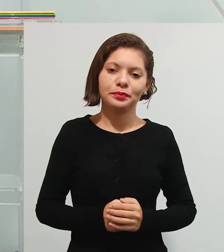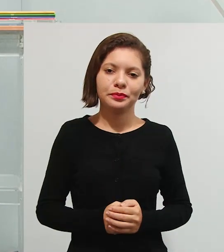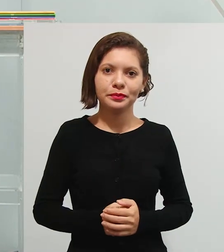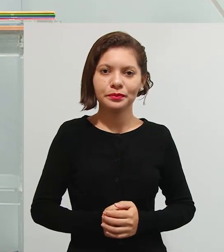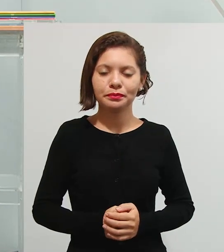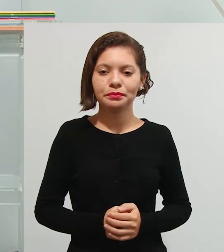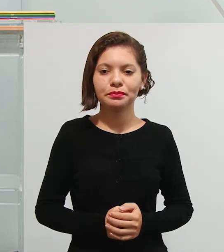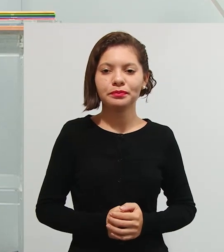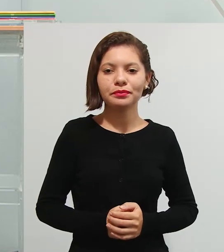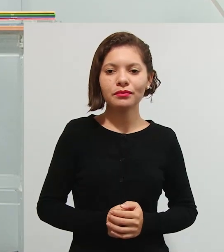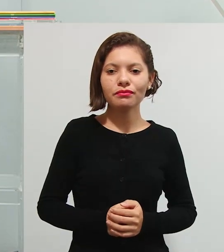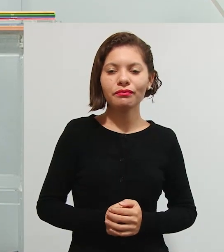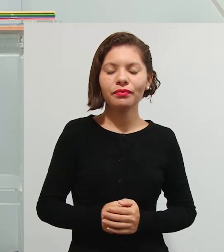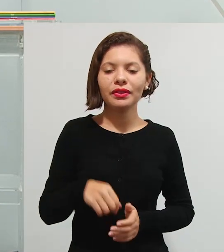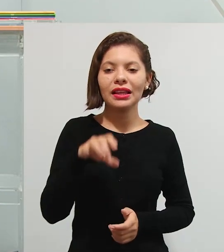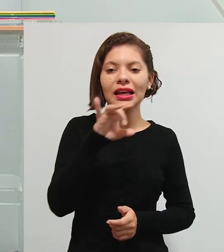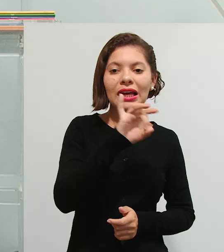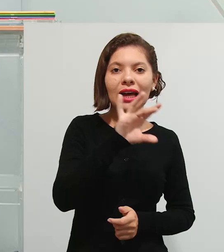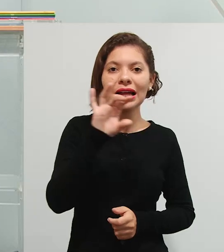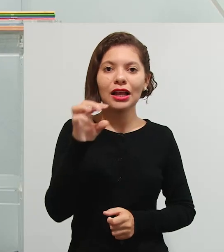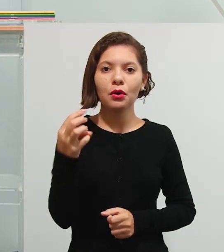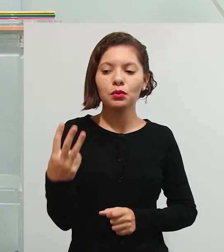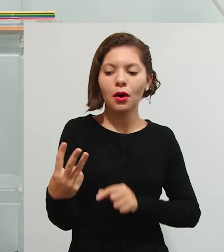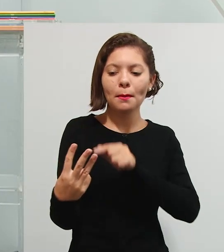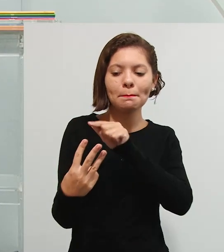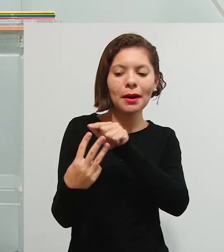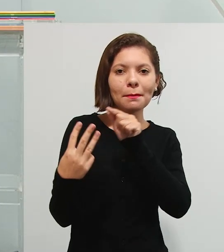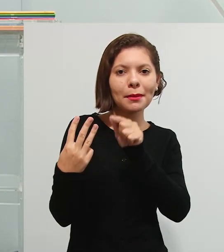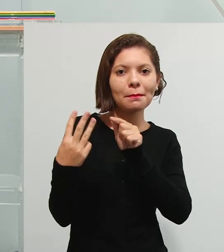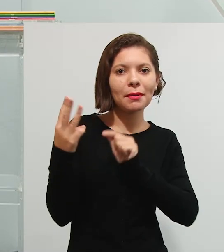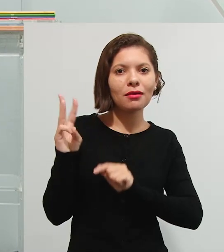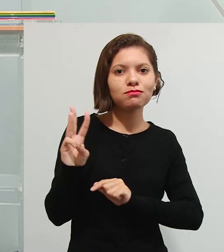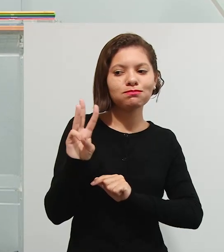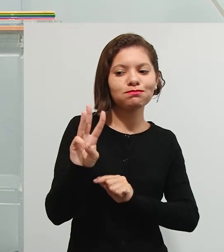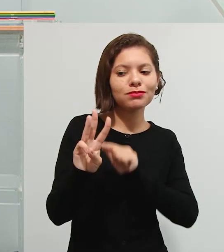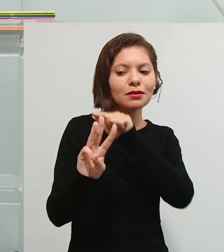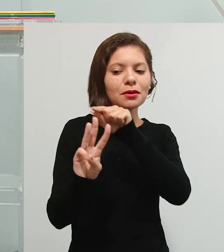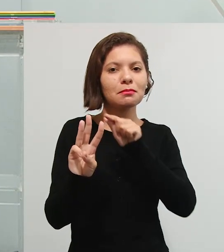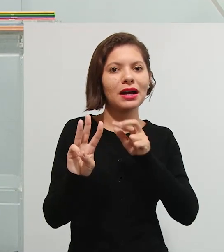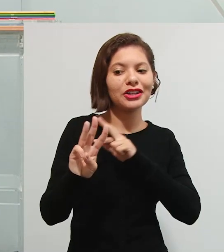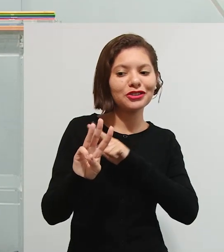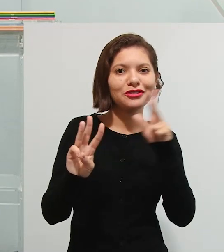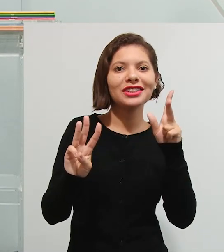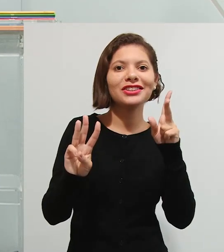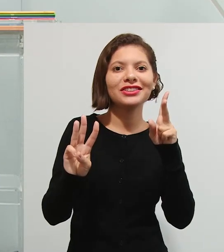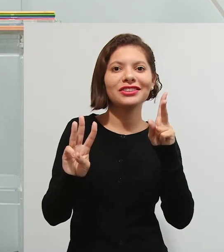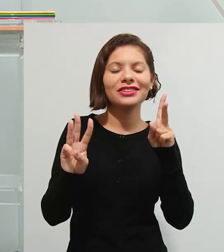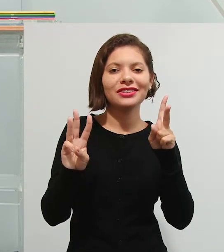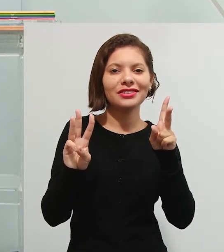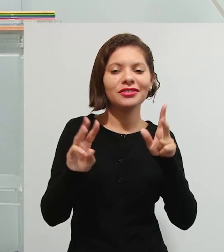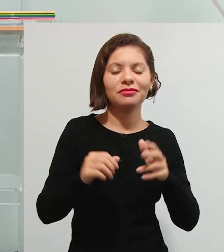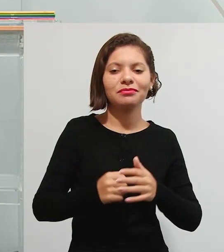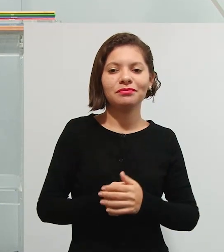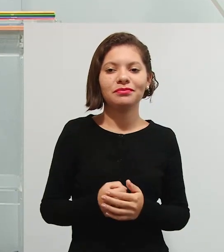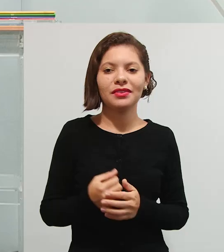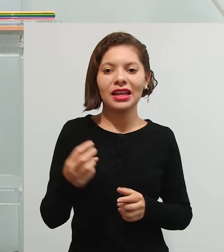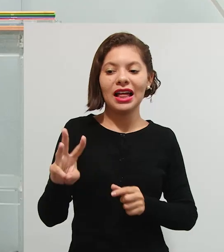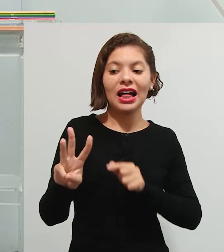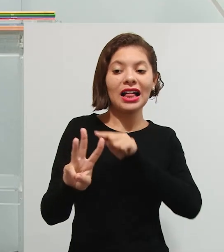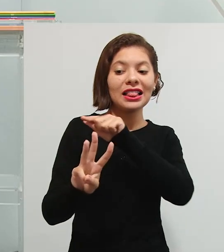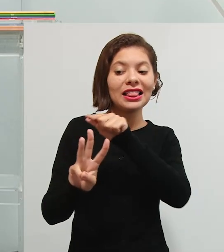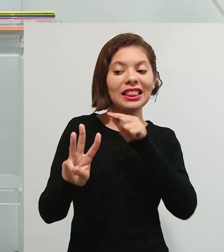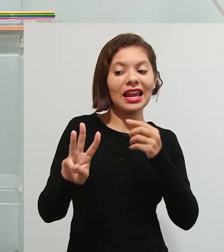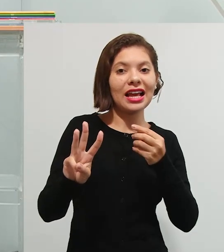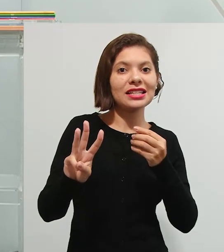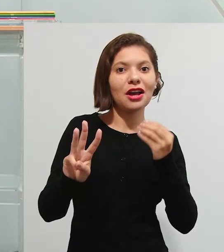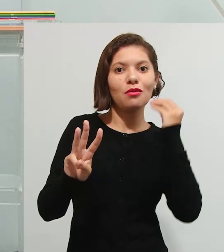potencialmente uma compreensão da realidade amplificada, porque são 3 olhares diferentes, 3